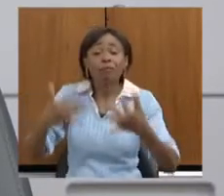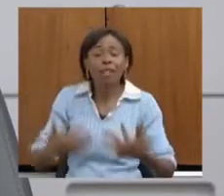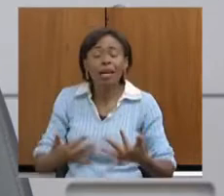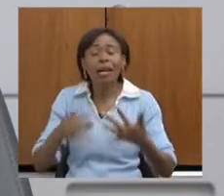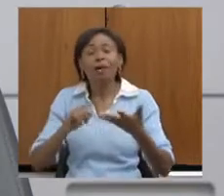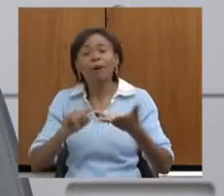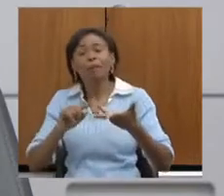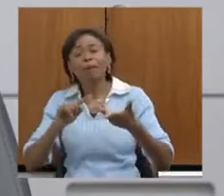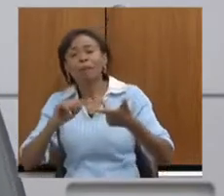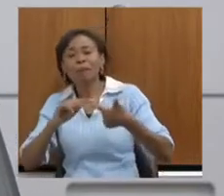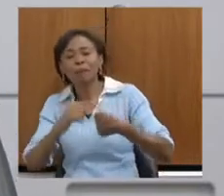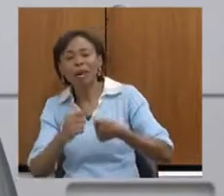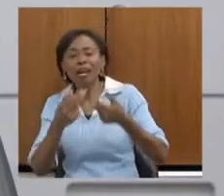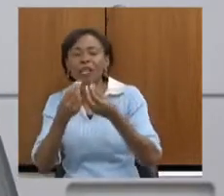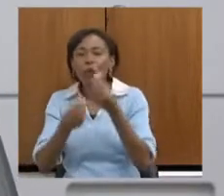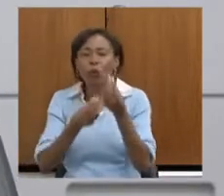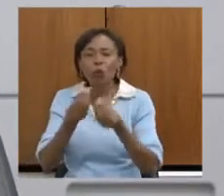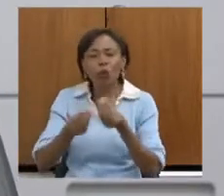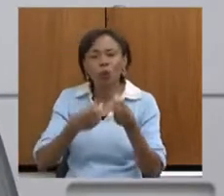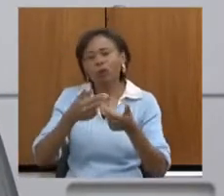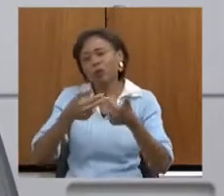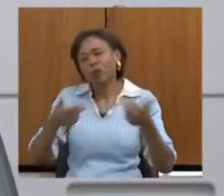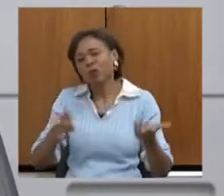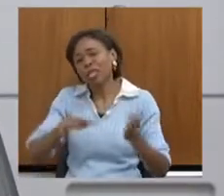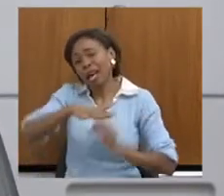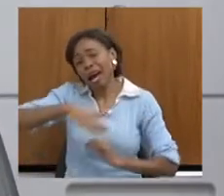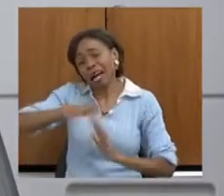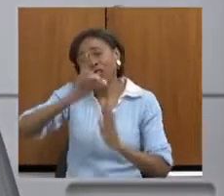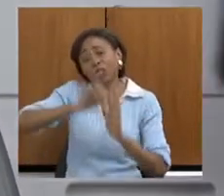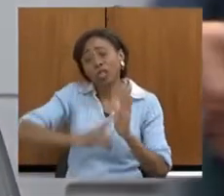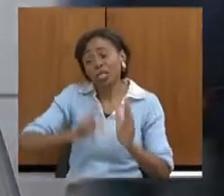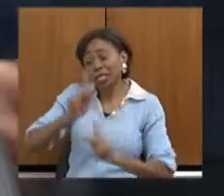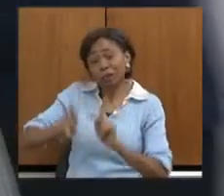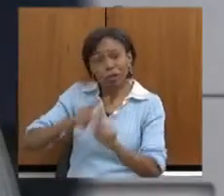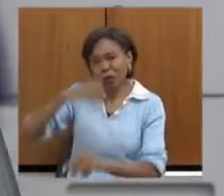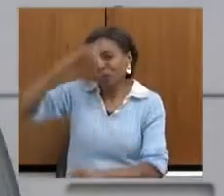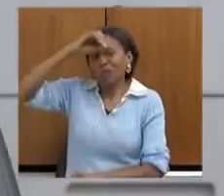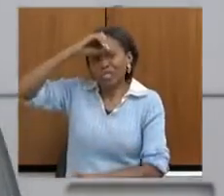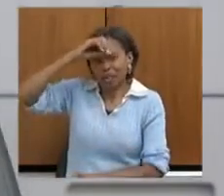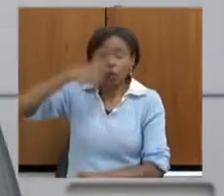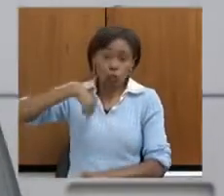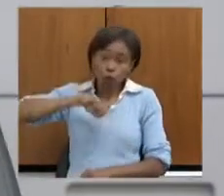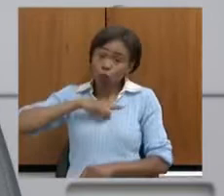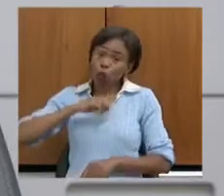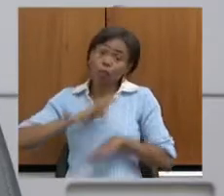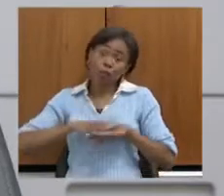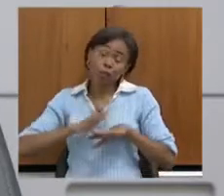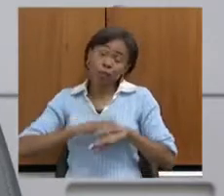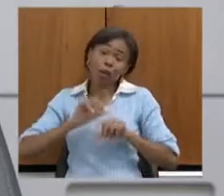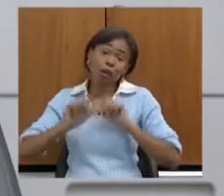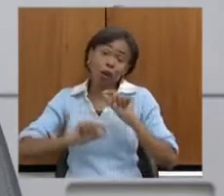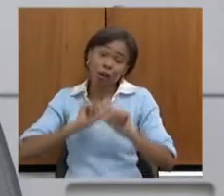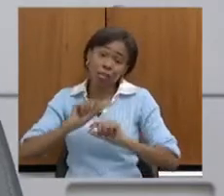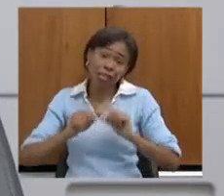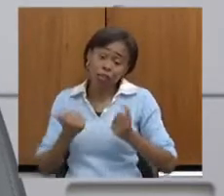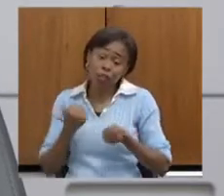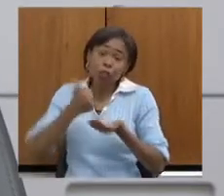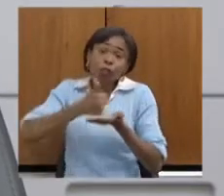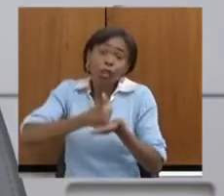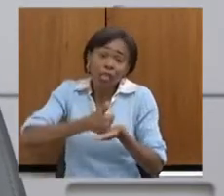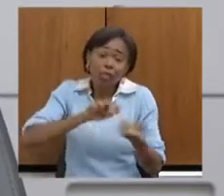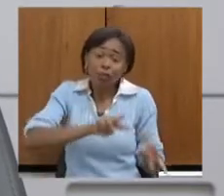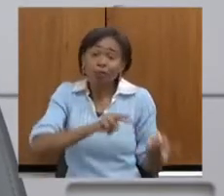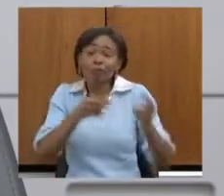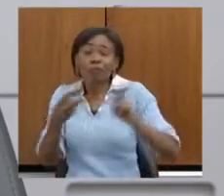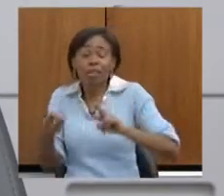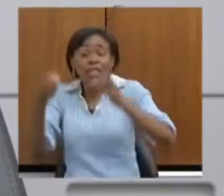situações amplitude da violação direitos que elas desconhecem exercendo nosso papel de tradutores da linguagem complexa que é